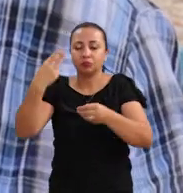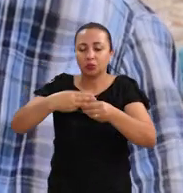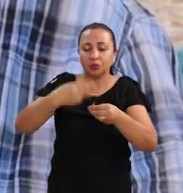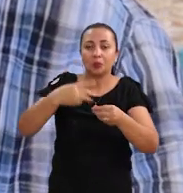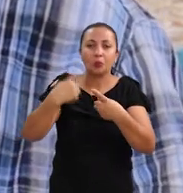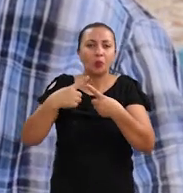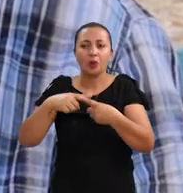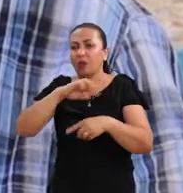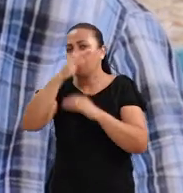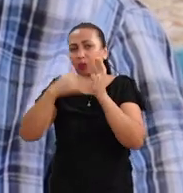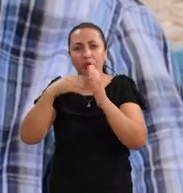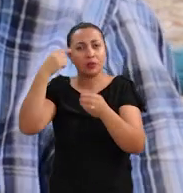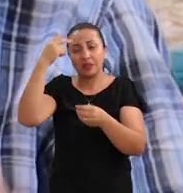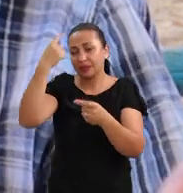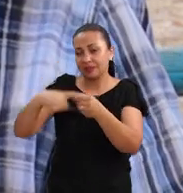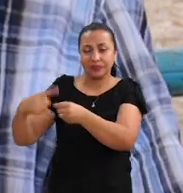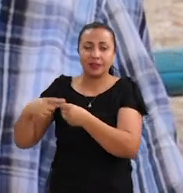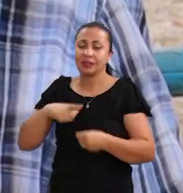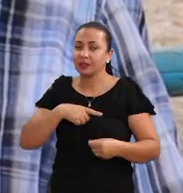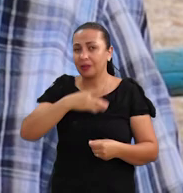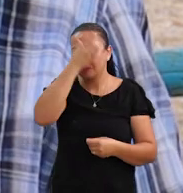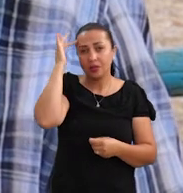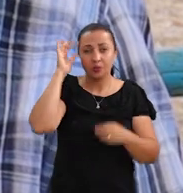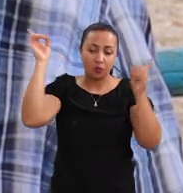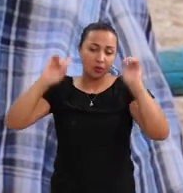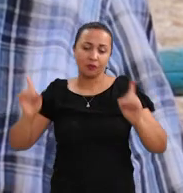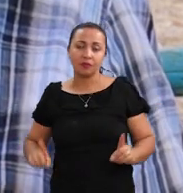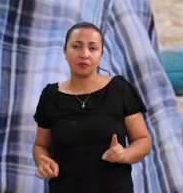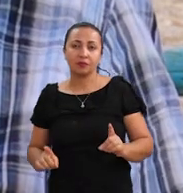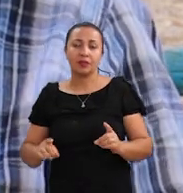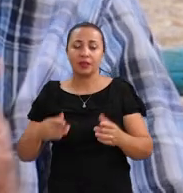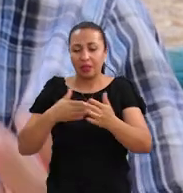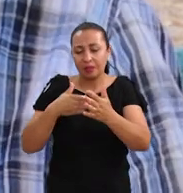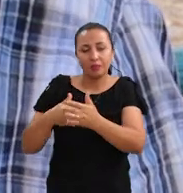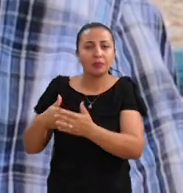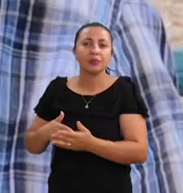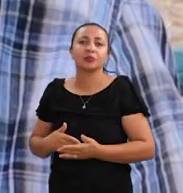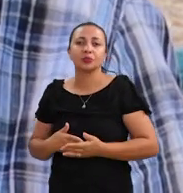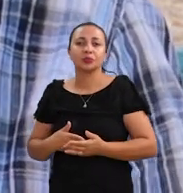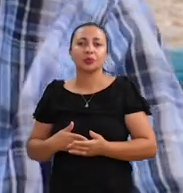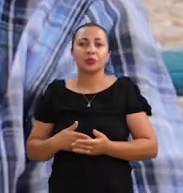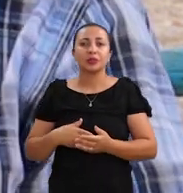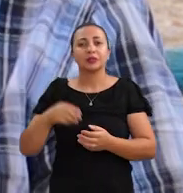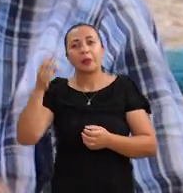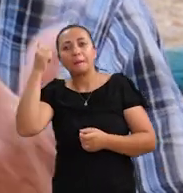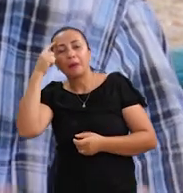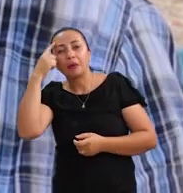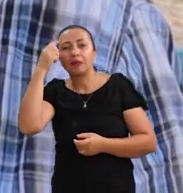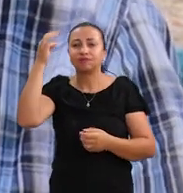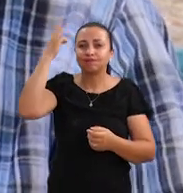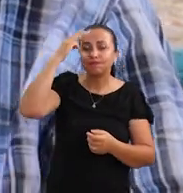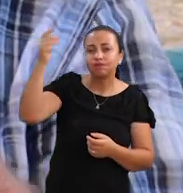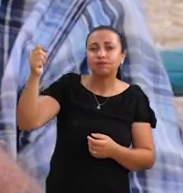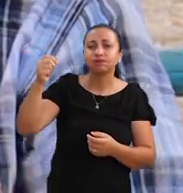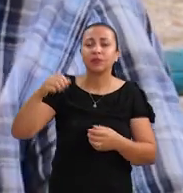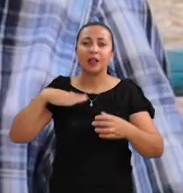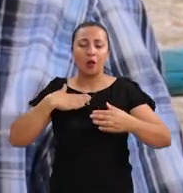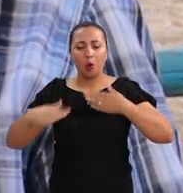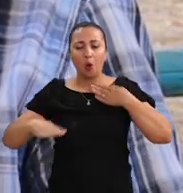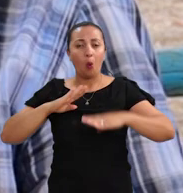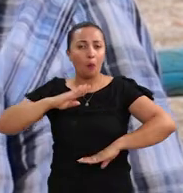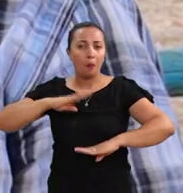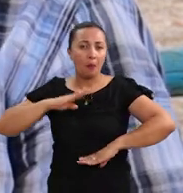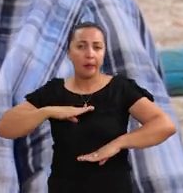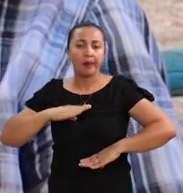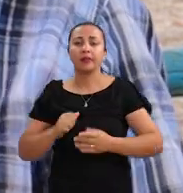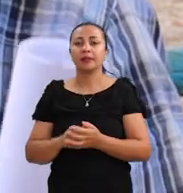cidades, todos os municípios têm as pessoas com necessidades especiais, né? Com suas limitações, né? Cognitivas, físicas, né?